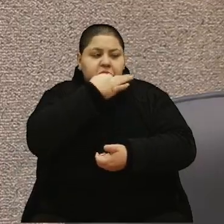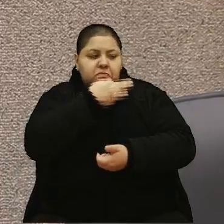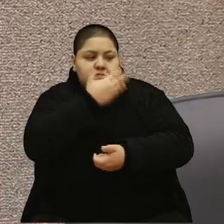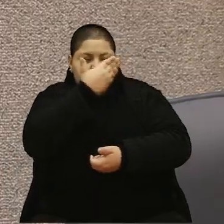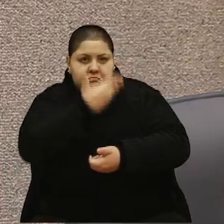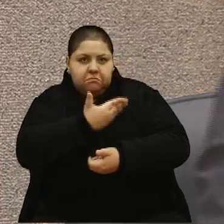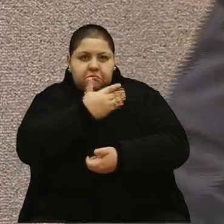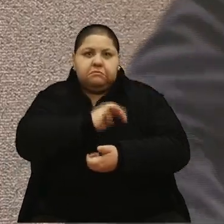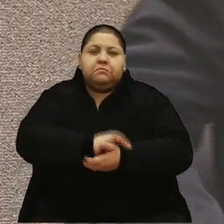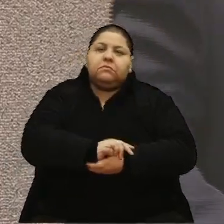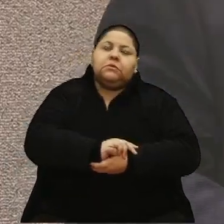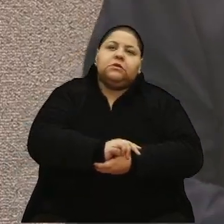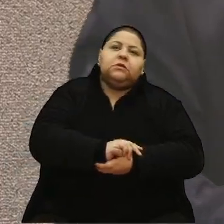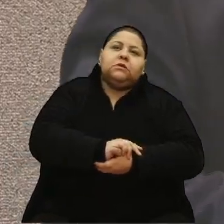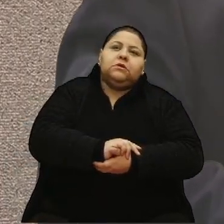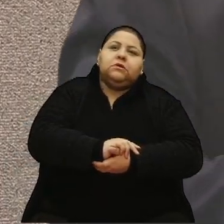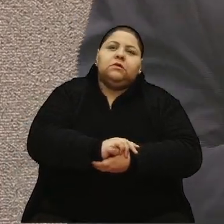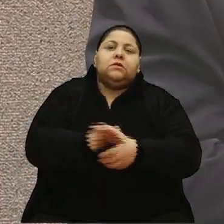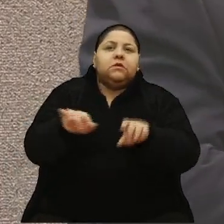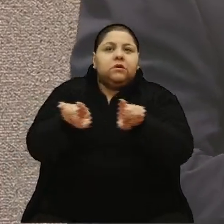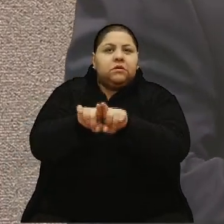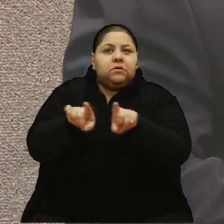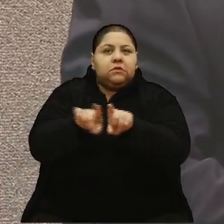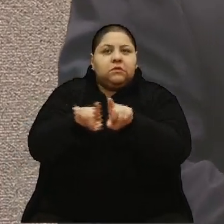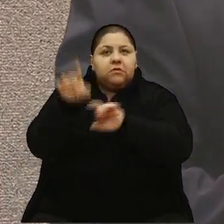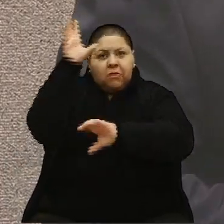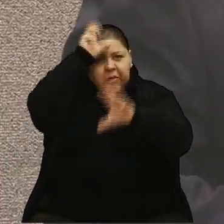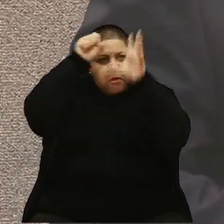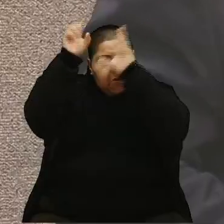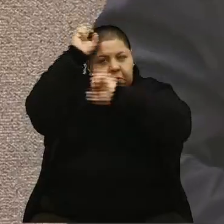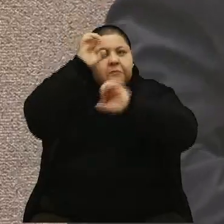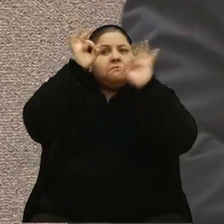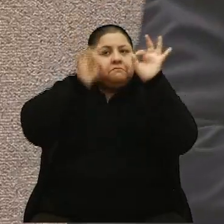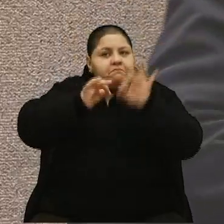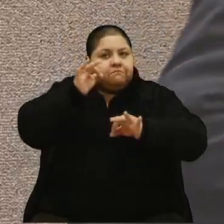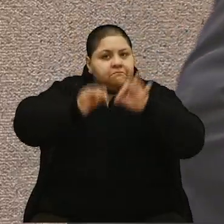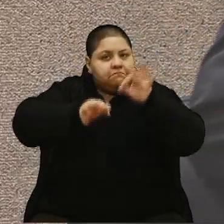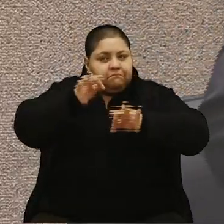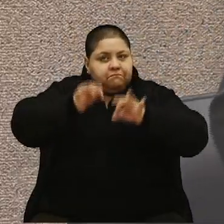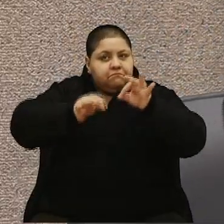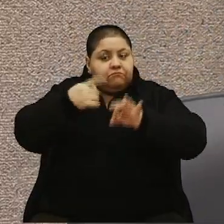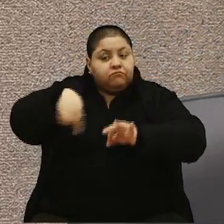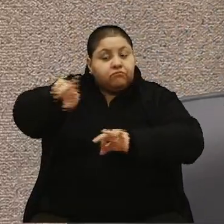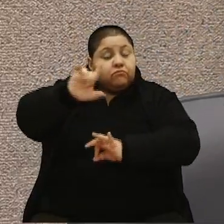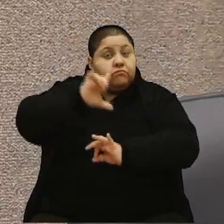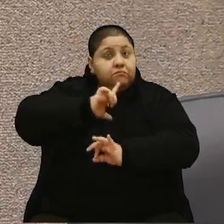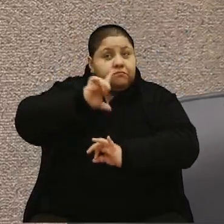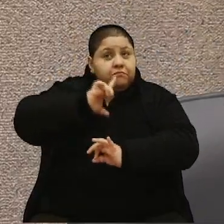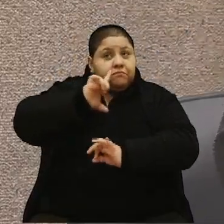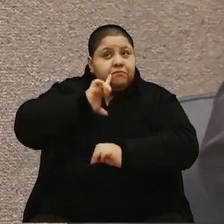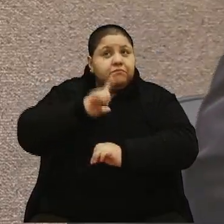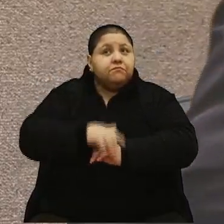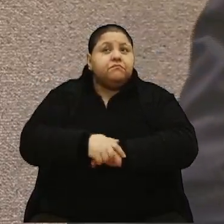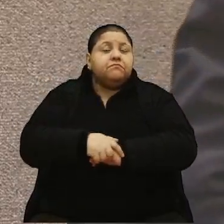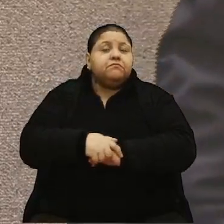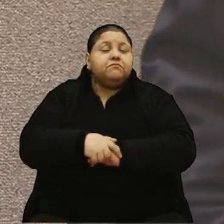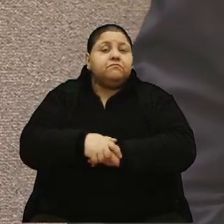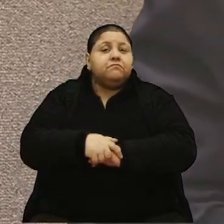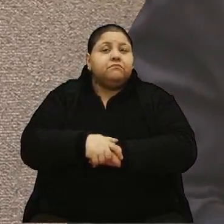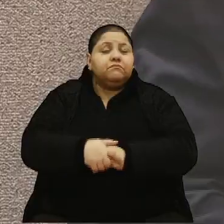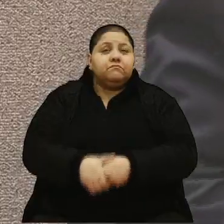e também muito conhecimento jurídico, de que nós temos